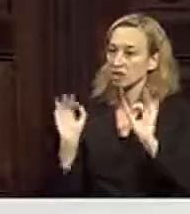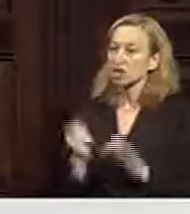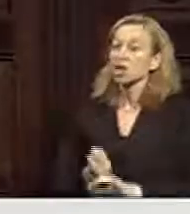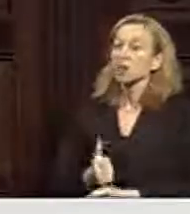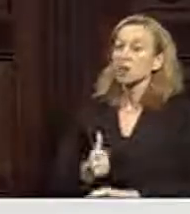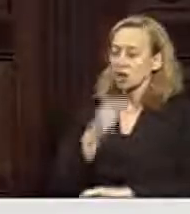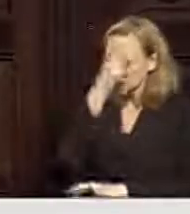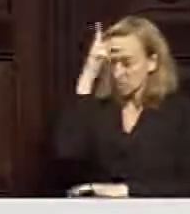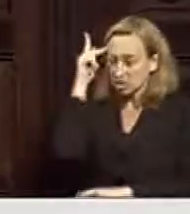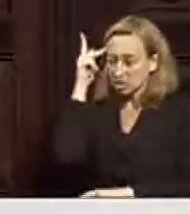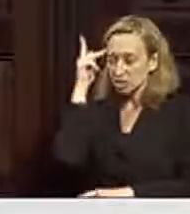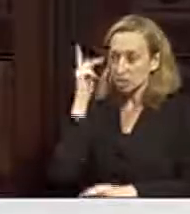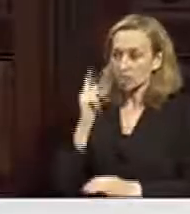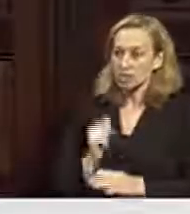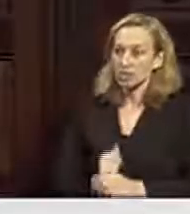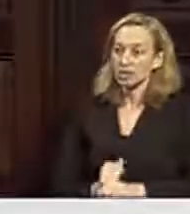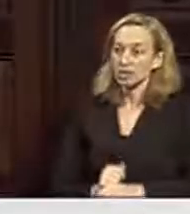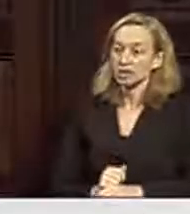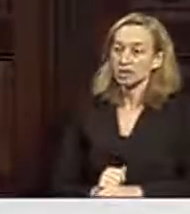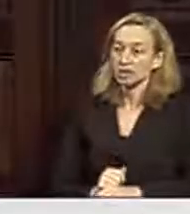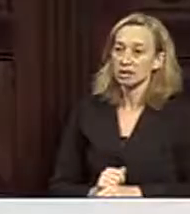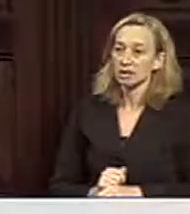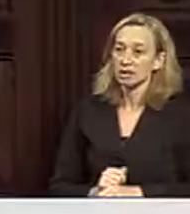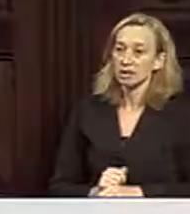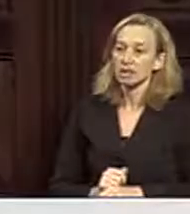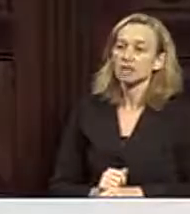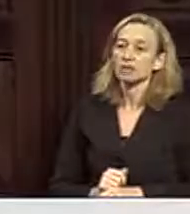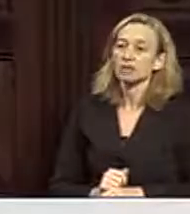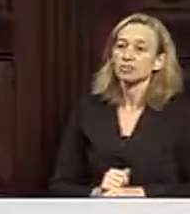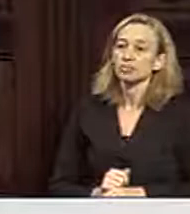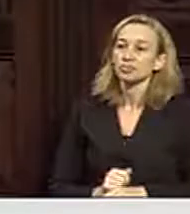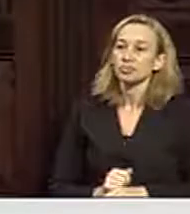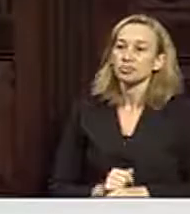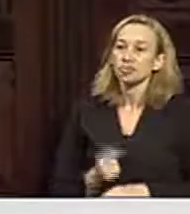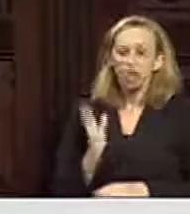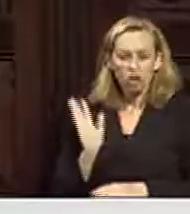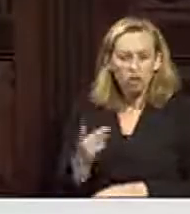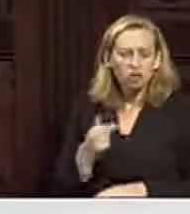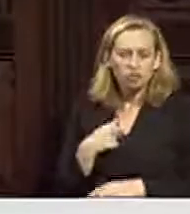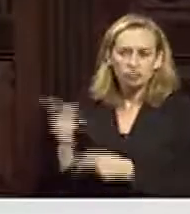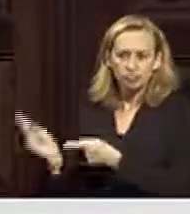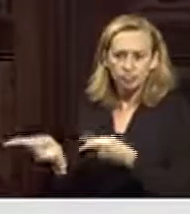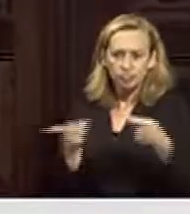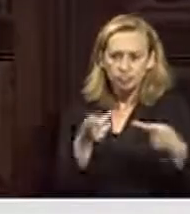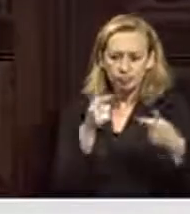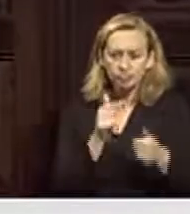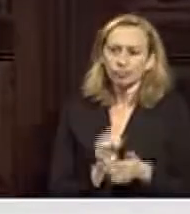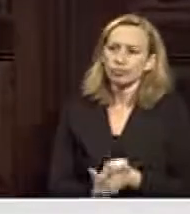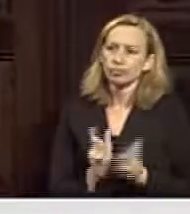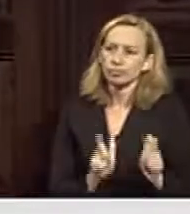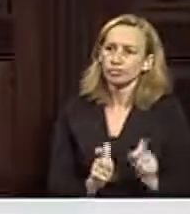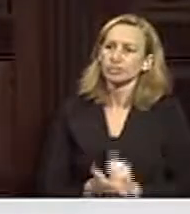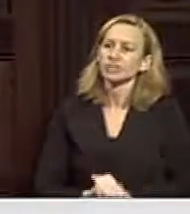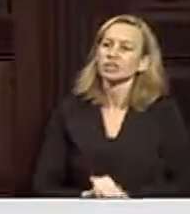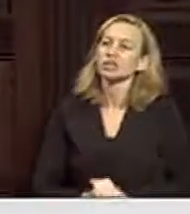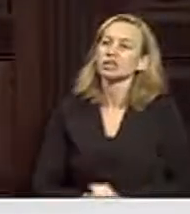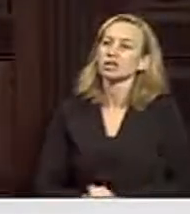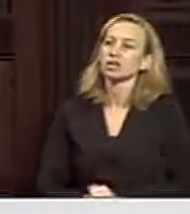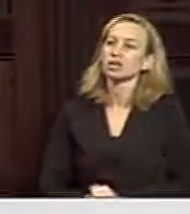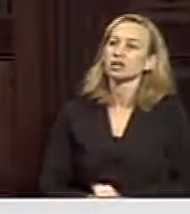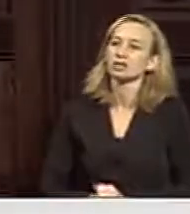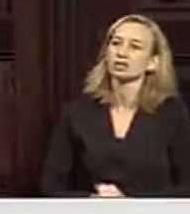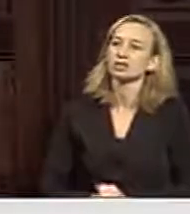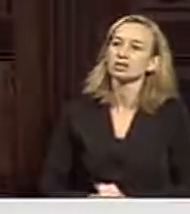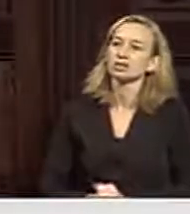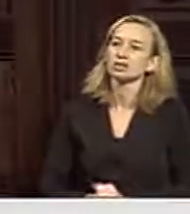dá atenção a isso. Visitei o Mário Crefft e todos sabem como esse assunto do câncer me